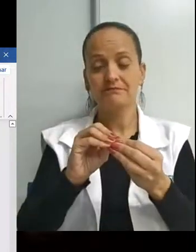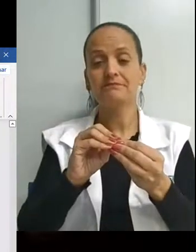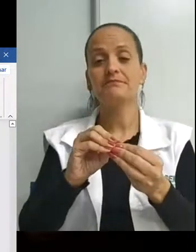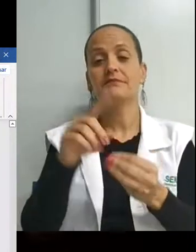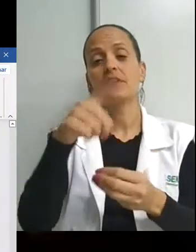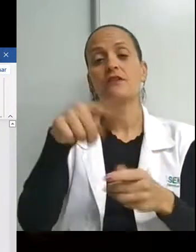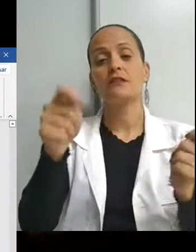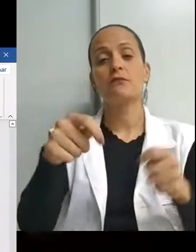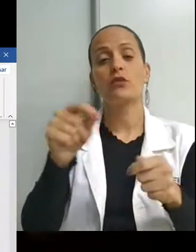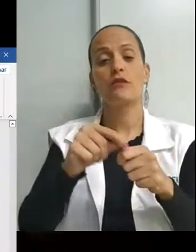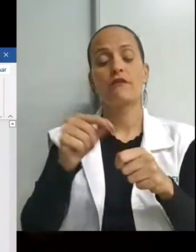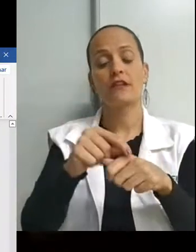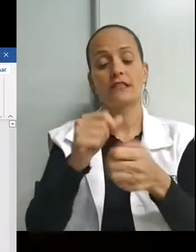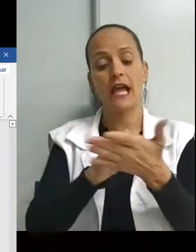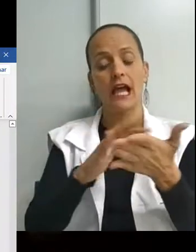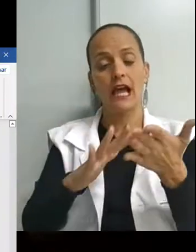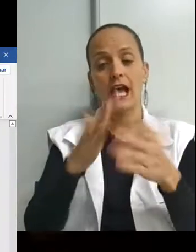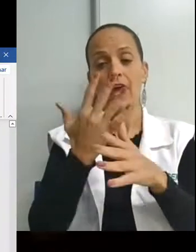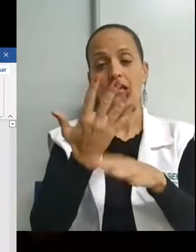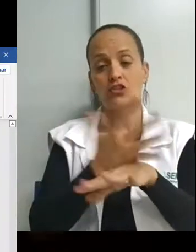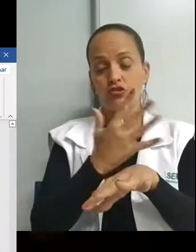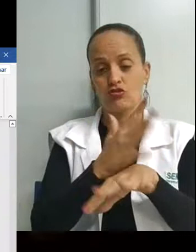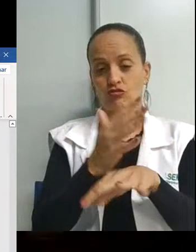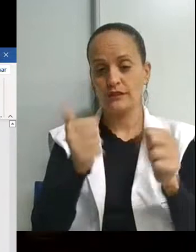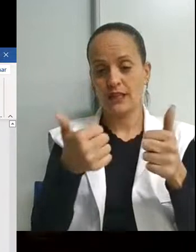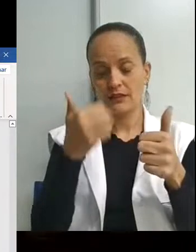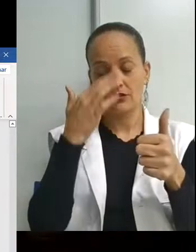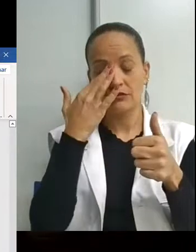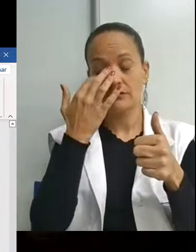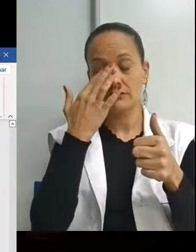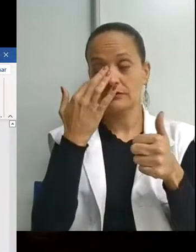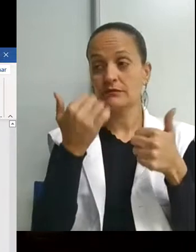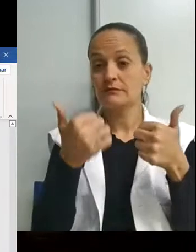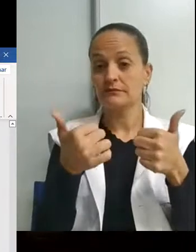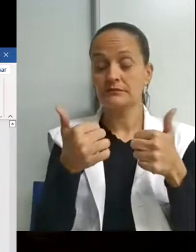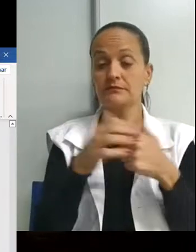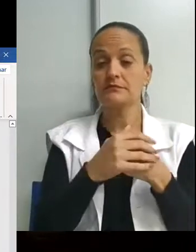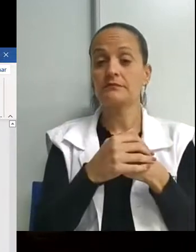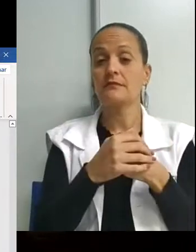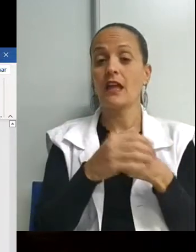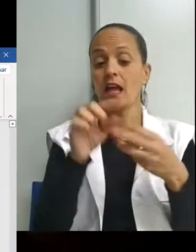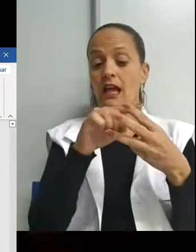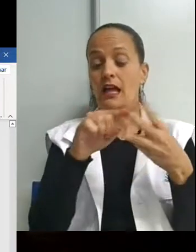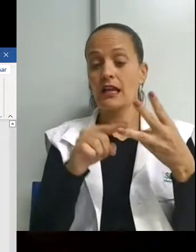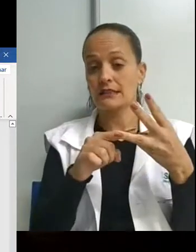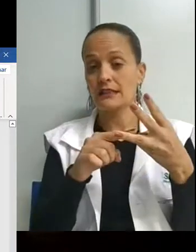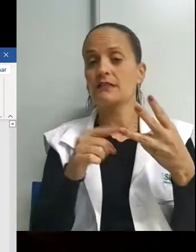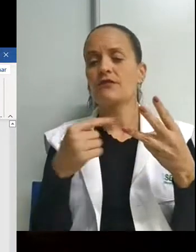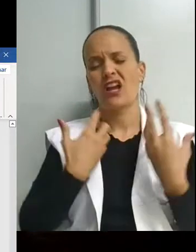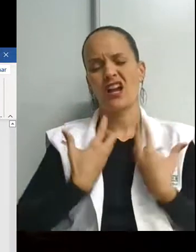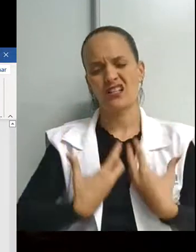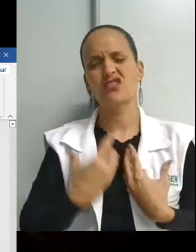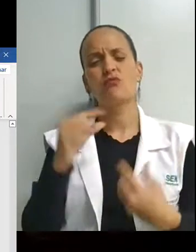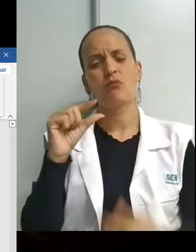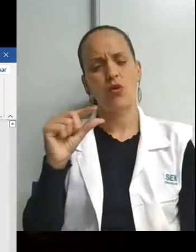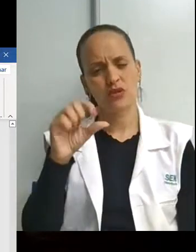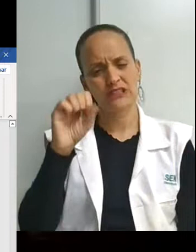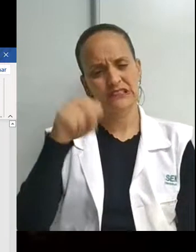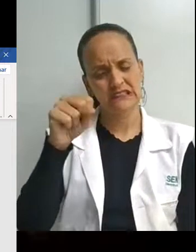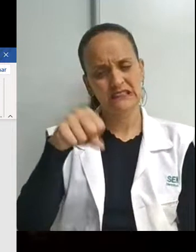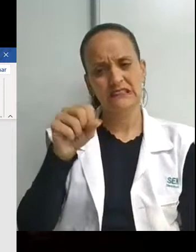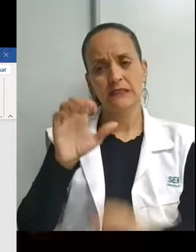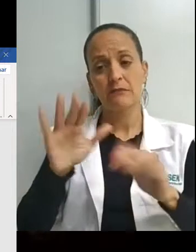as atividades para a gente poder dar andamento no curso, certo? Então, assim, realmente essas 3 atividades, pessoal, foi cansativo fazer, né? Mas